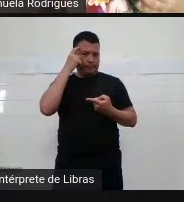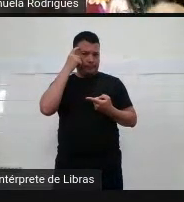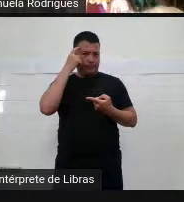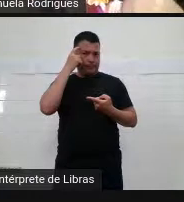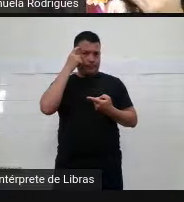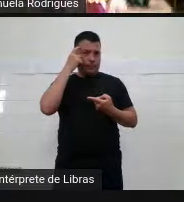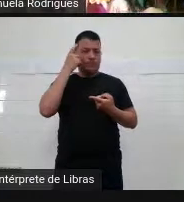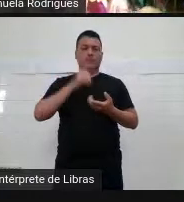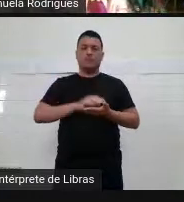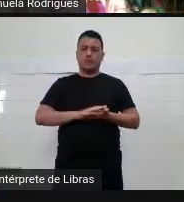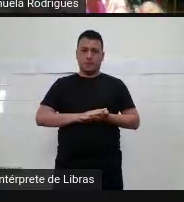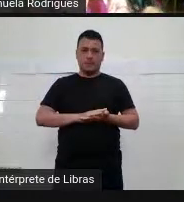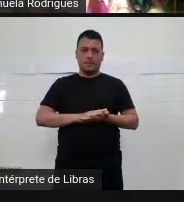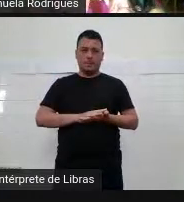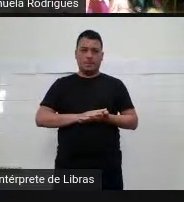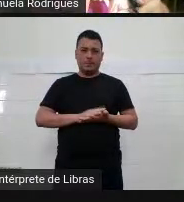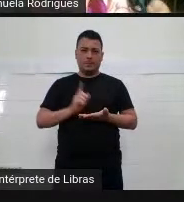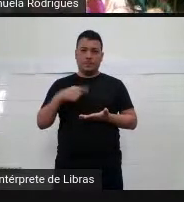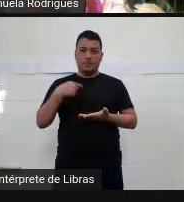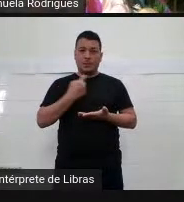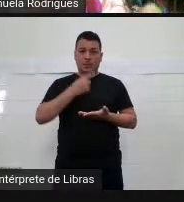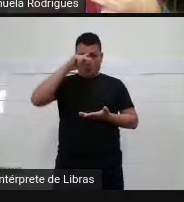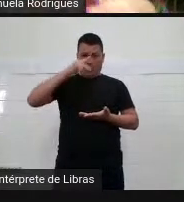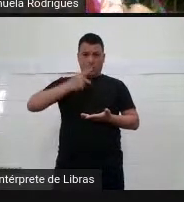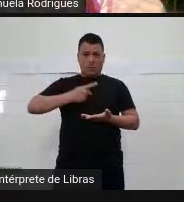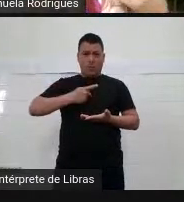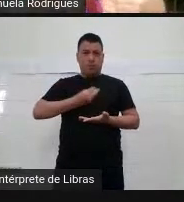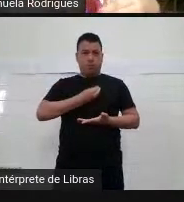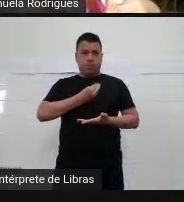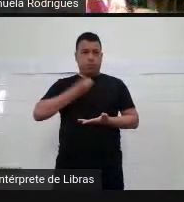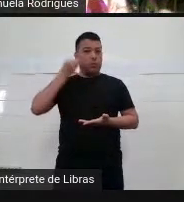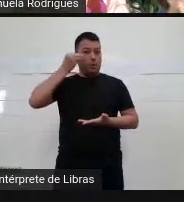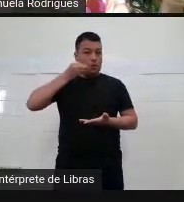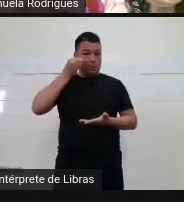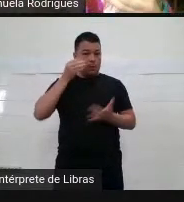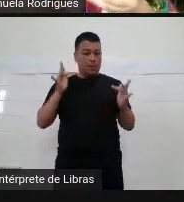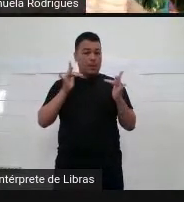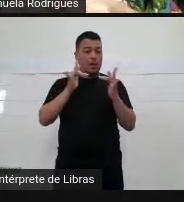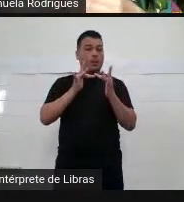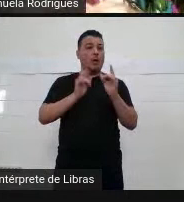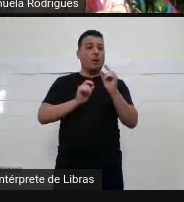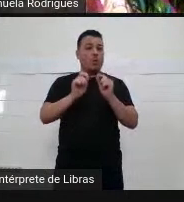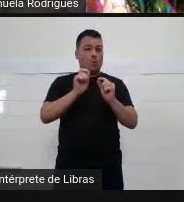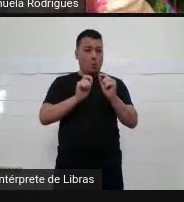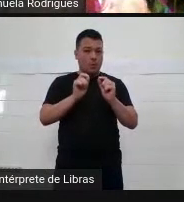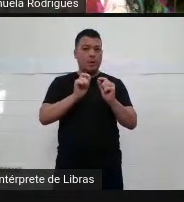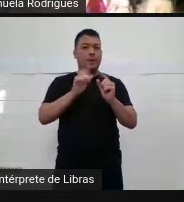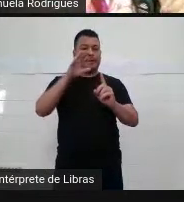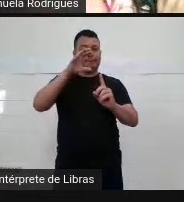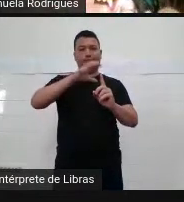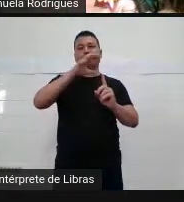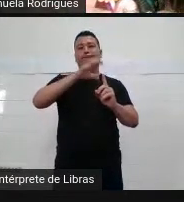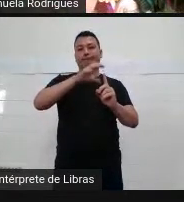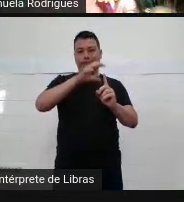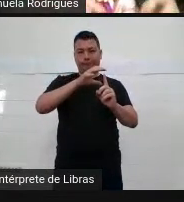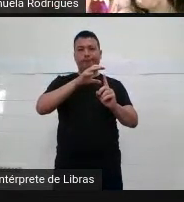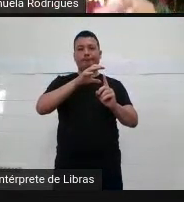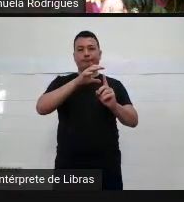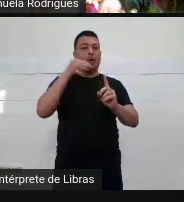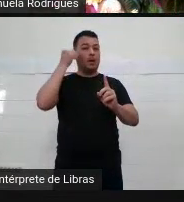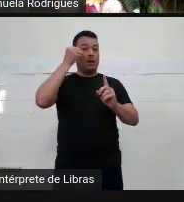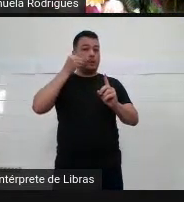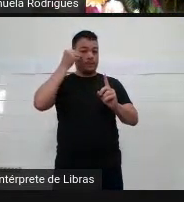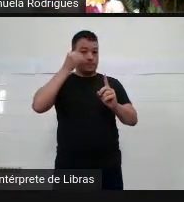de construção da nossa subjetividade vai estar justamente imbricada à